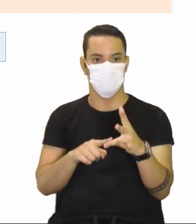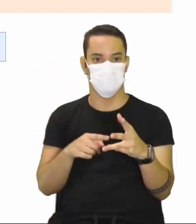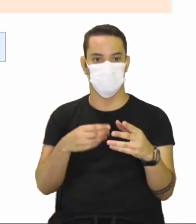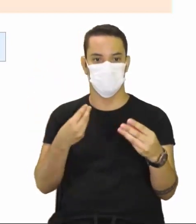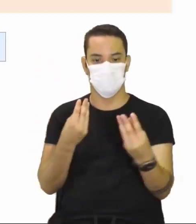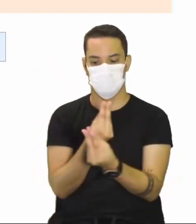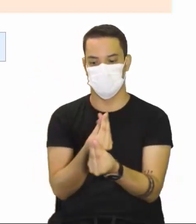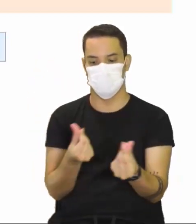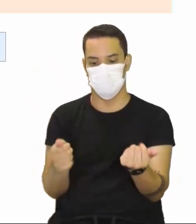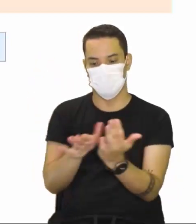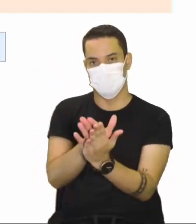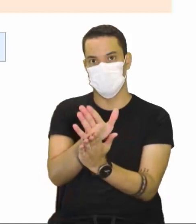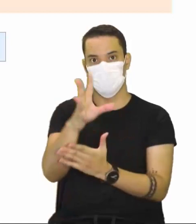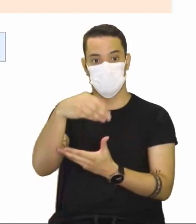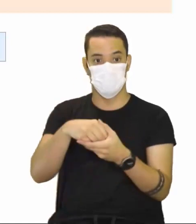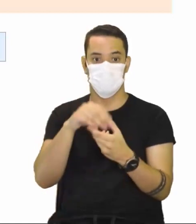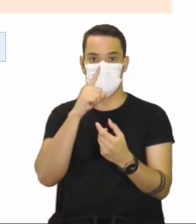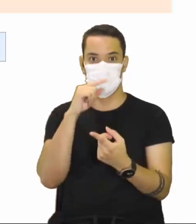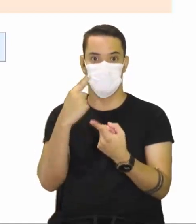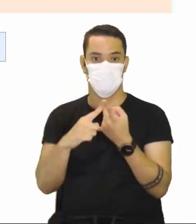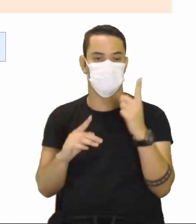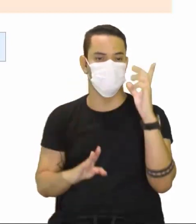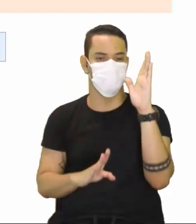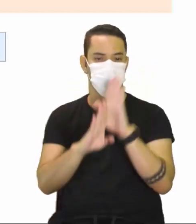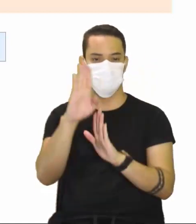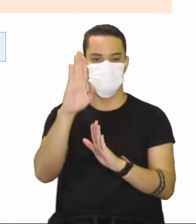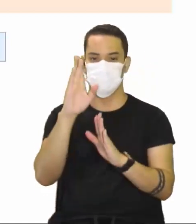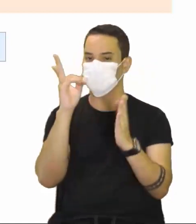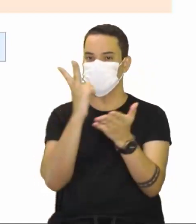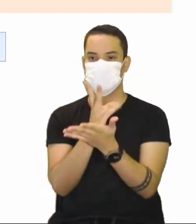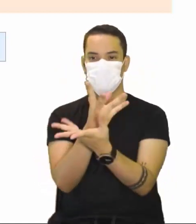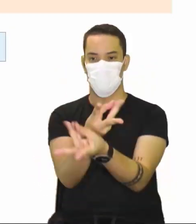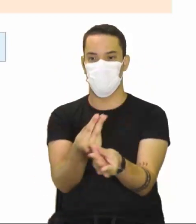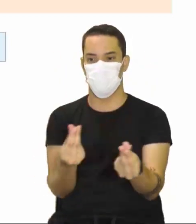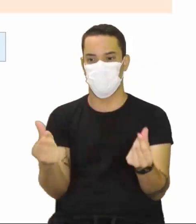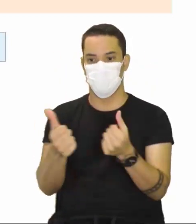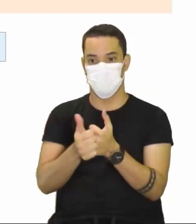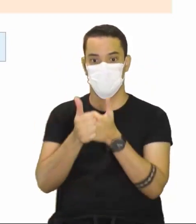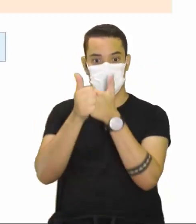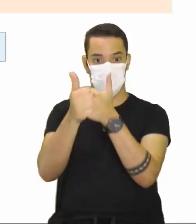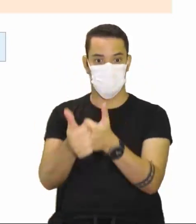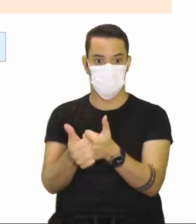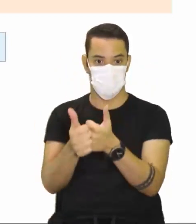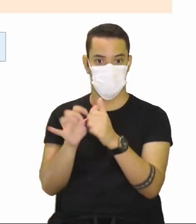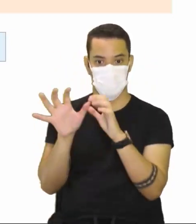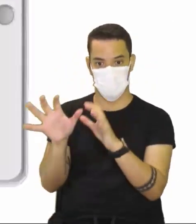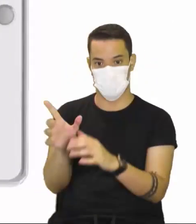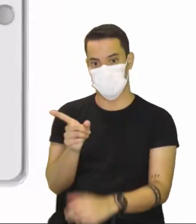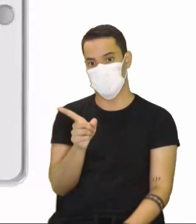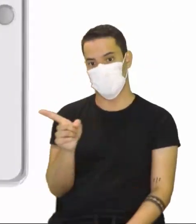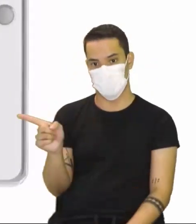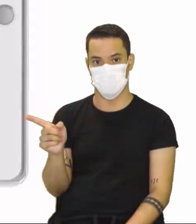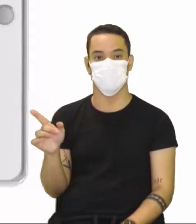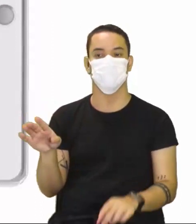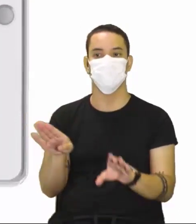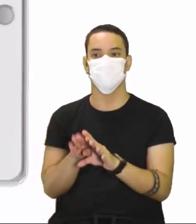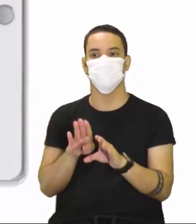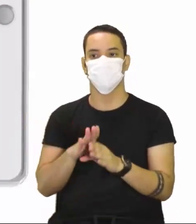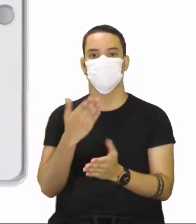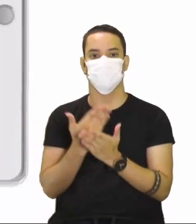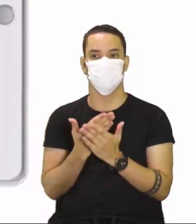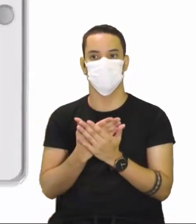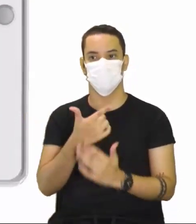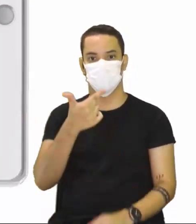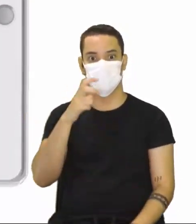em água. Esses compostos eles estão extremamente solúveis em água, conforme as ilustrações a seguir. A